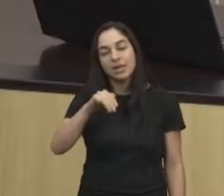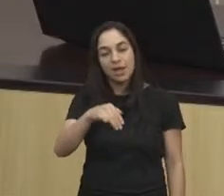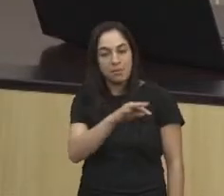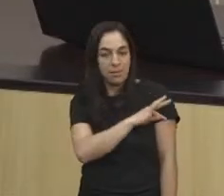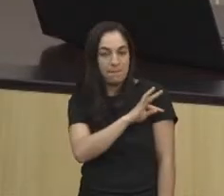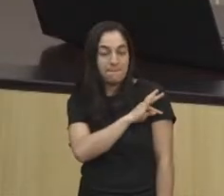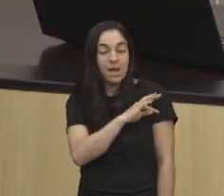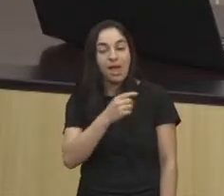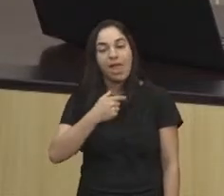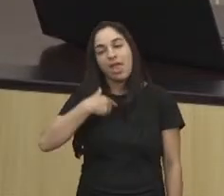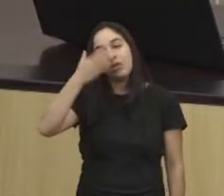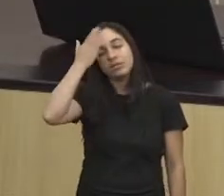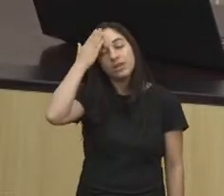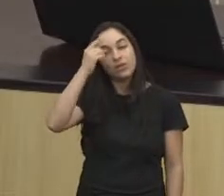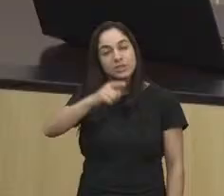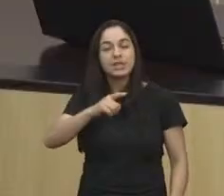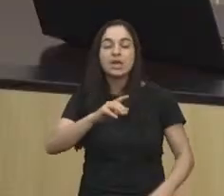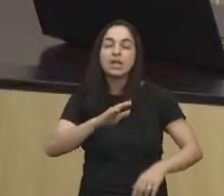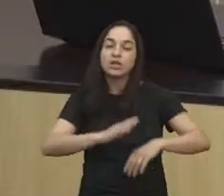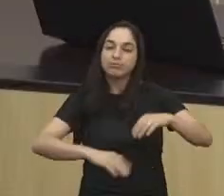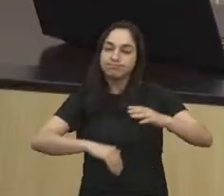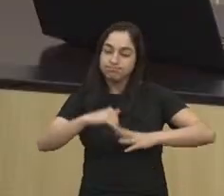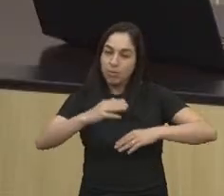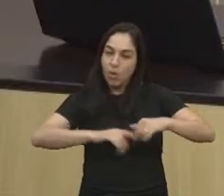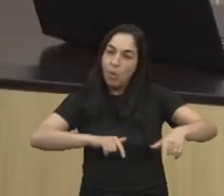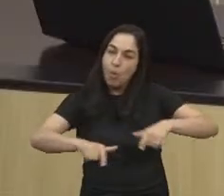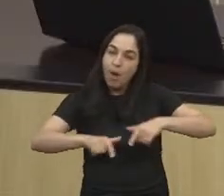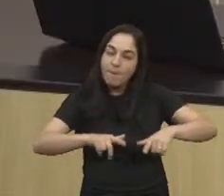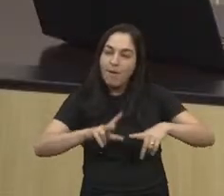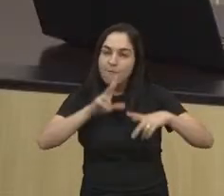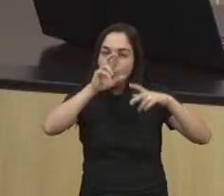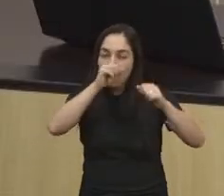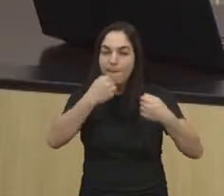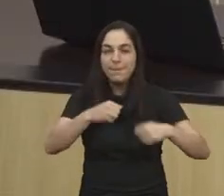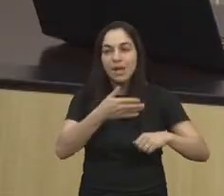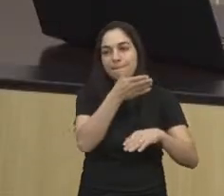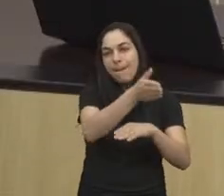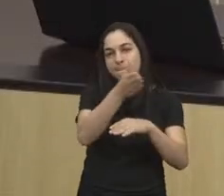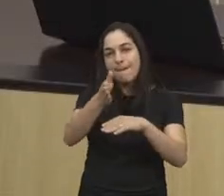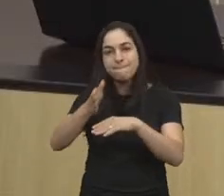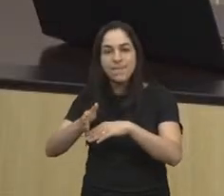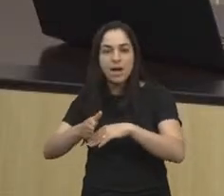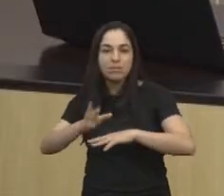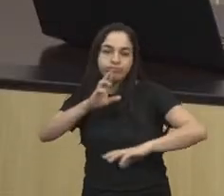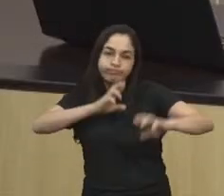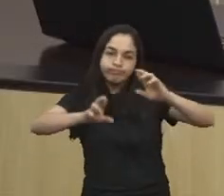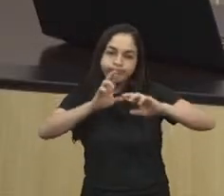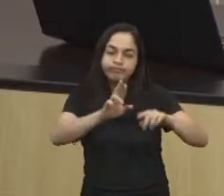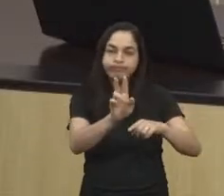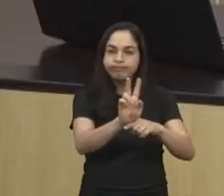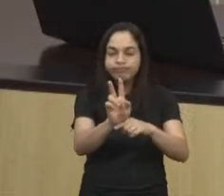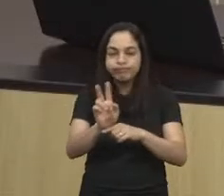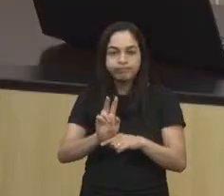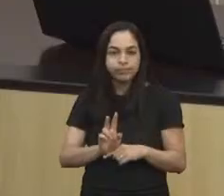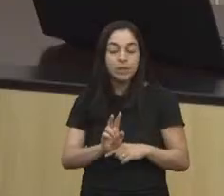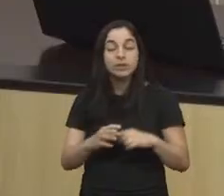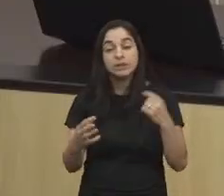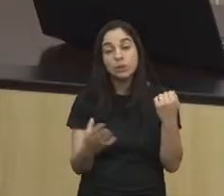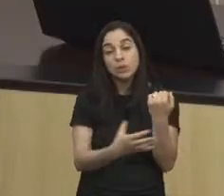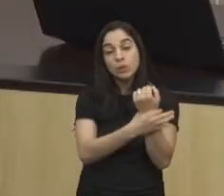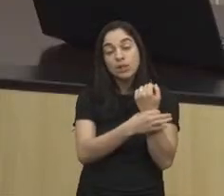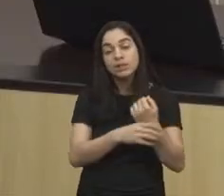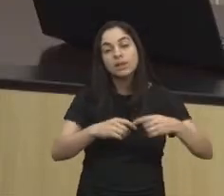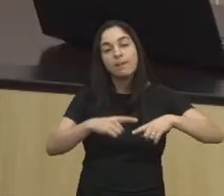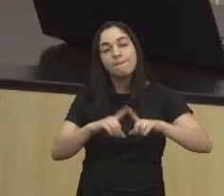que vocês têm um trabalho já muito forte na cidade, tem que fazer muitos patrulhamentos em próprios públicos, né, em locais também, em segurança, mas